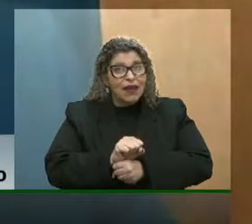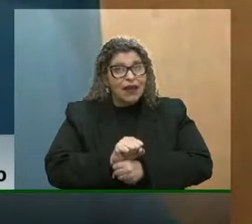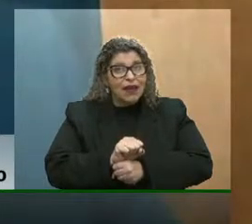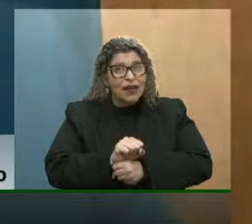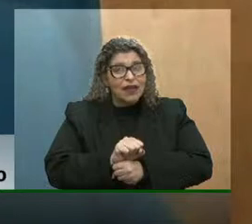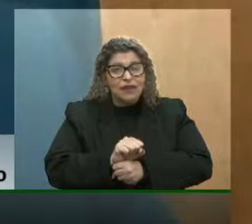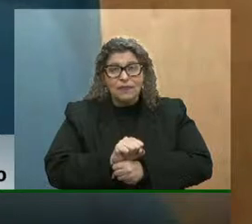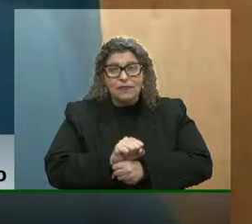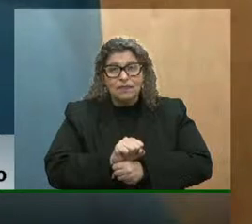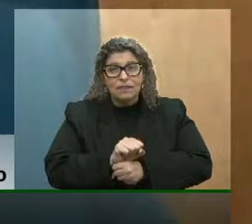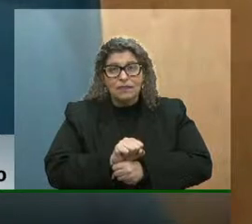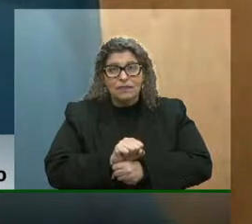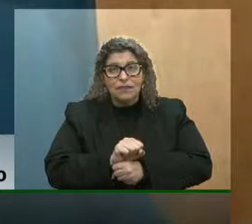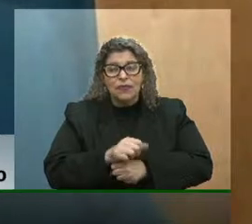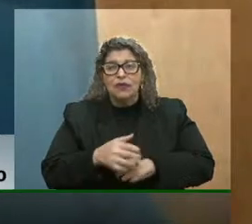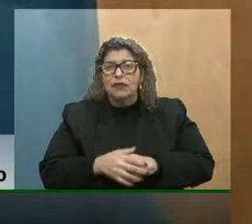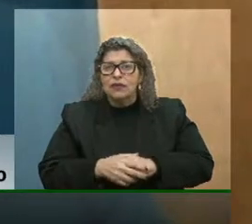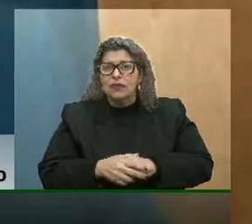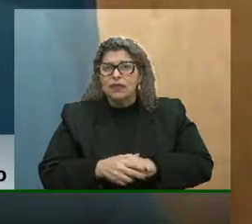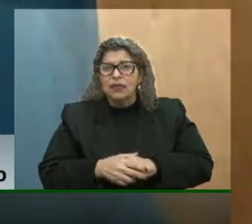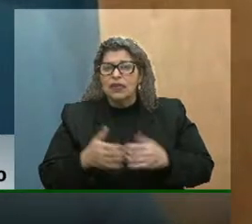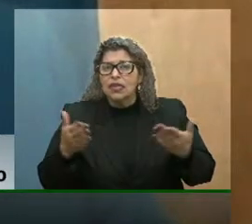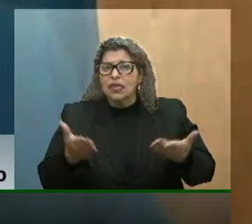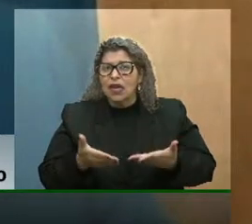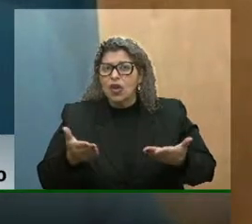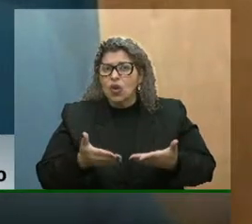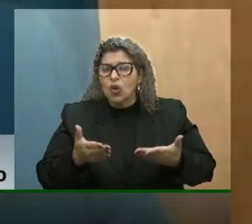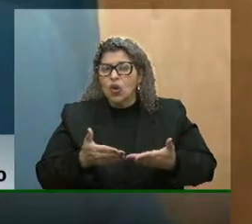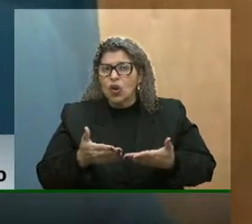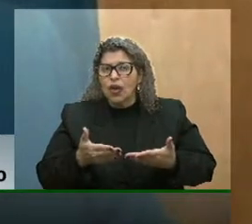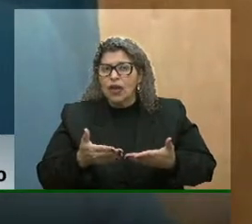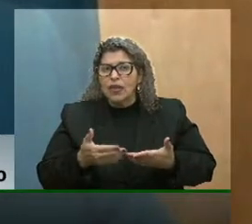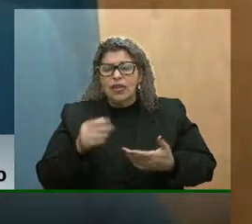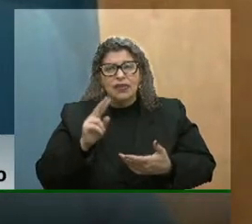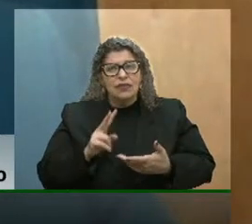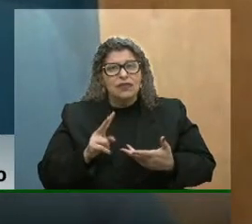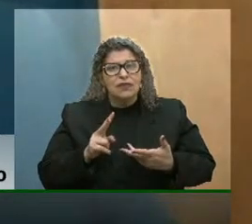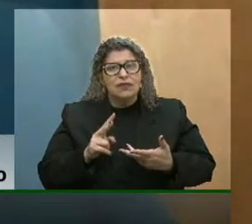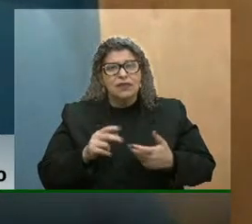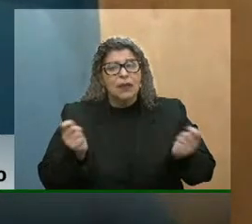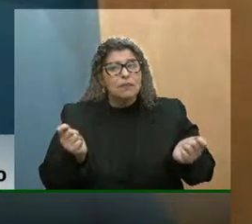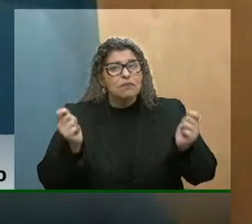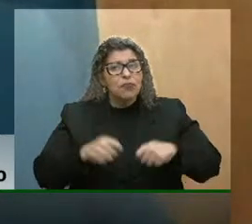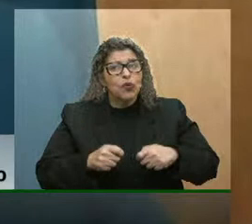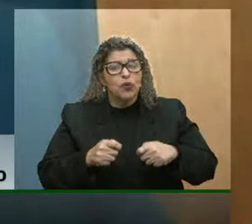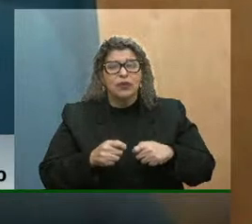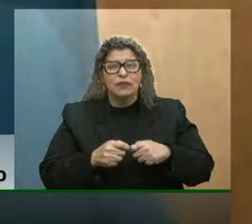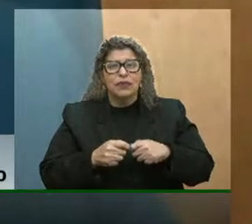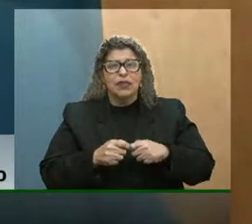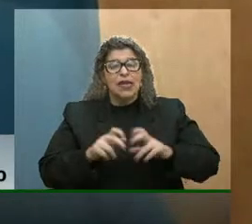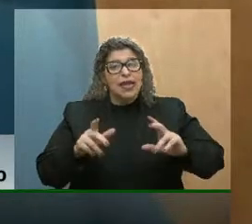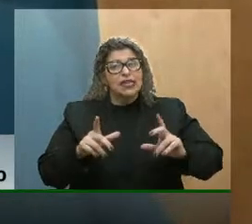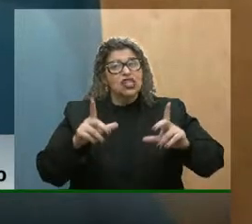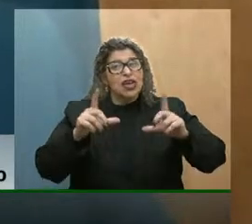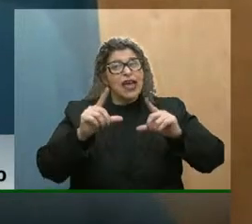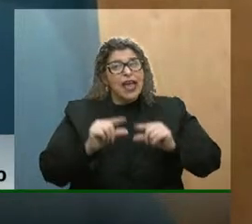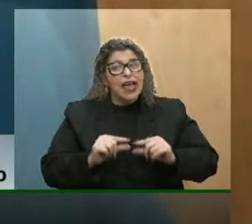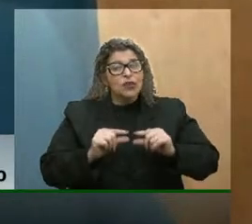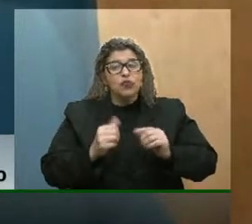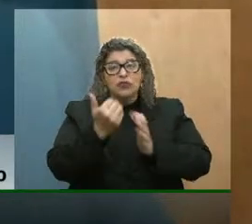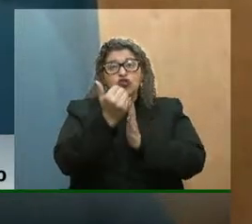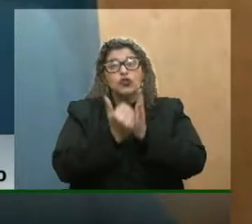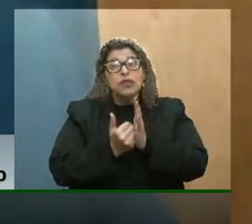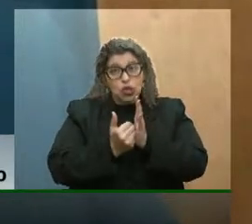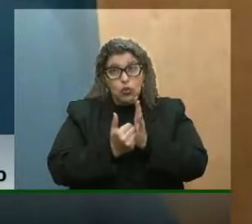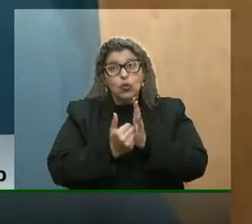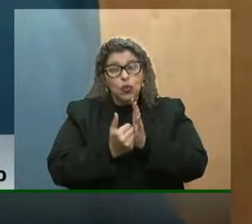seja abatido no futuro e que seja vista uma possibilidade de reduzir o valor de R$500. No